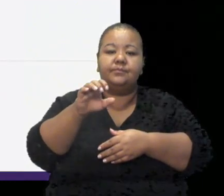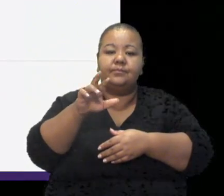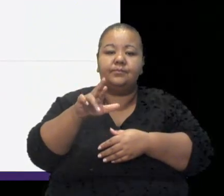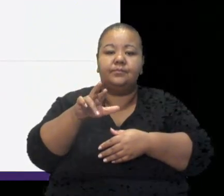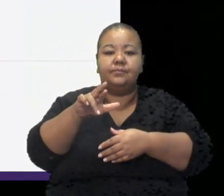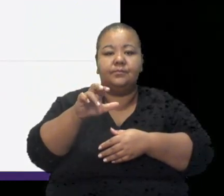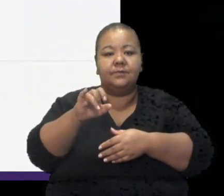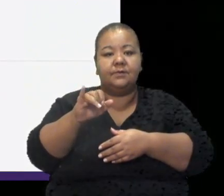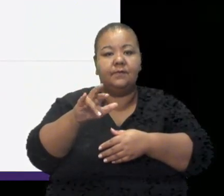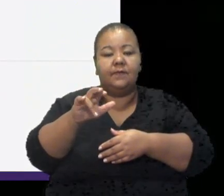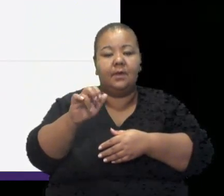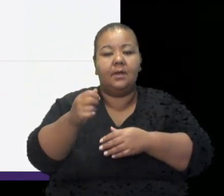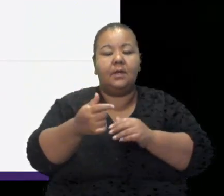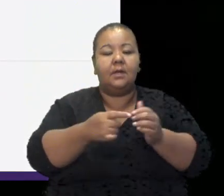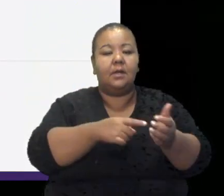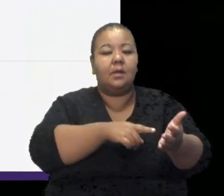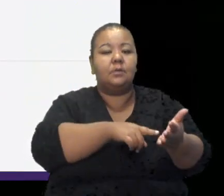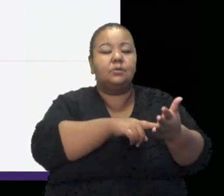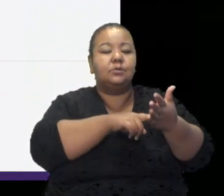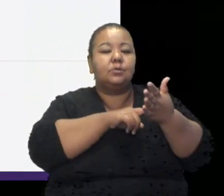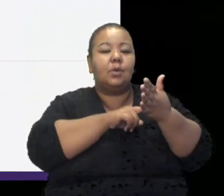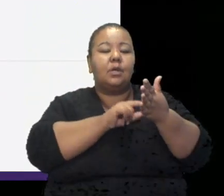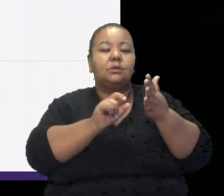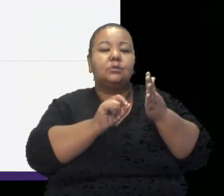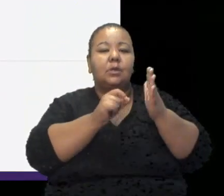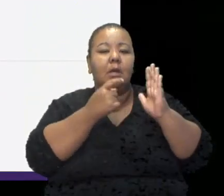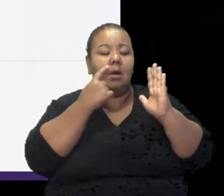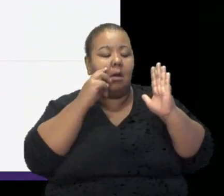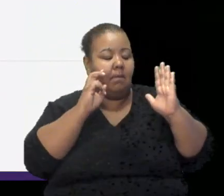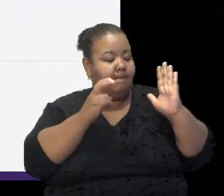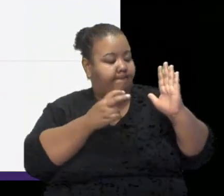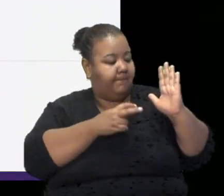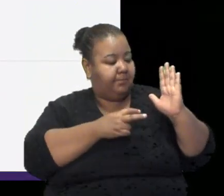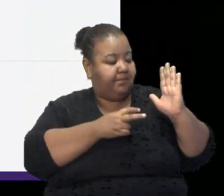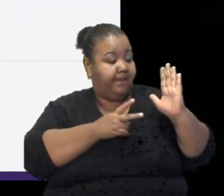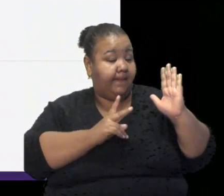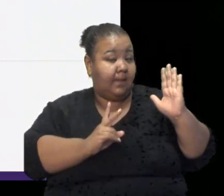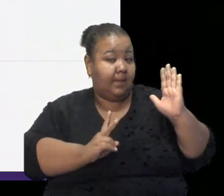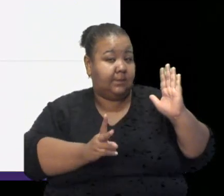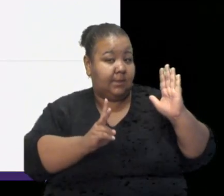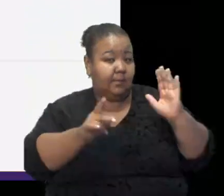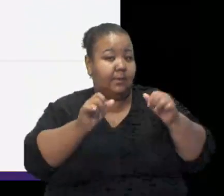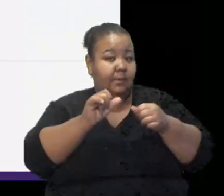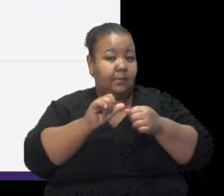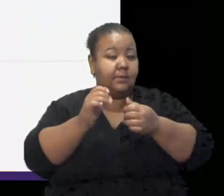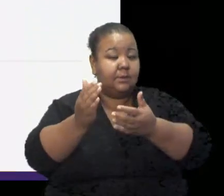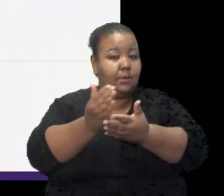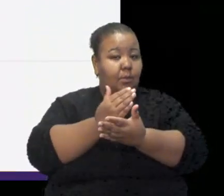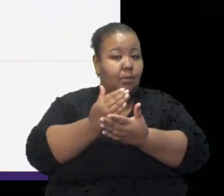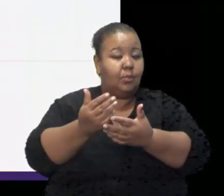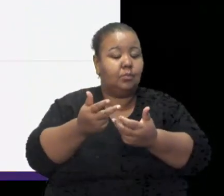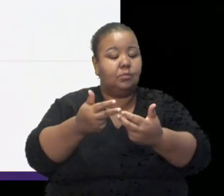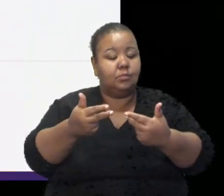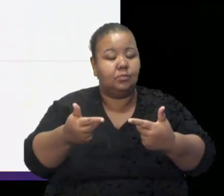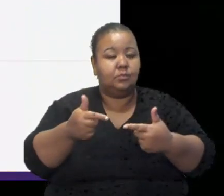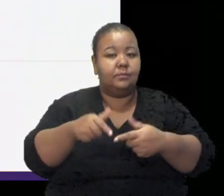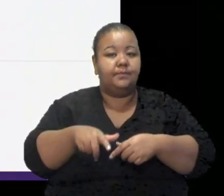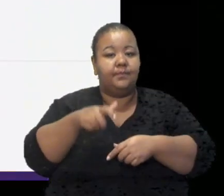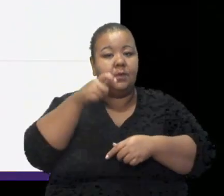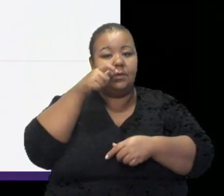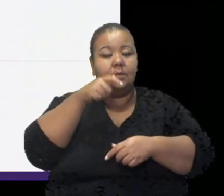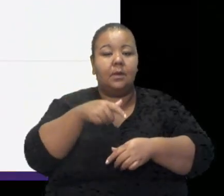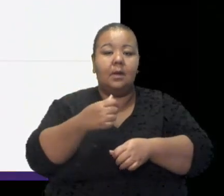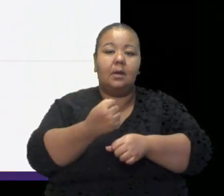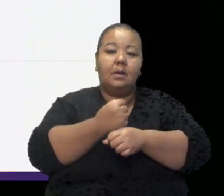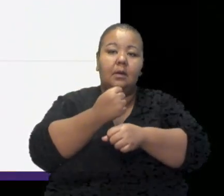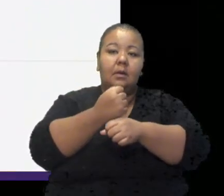mostra o seguinte, ó, sempre que eu vou estar trabalhando com uma operação, né, na hora de eu fazer todo um olhar para a